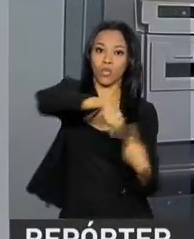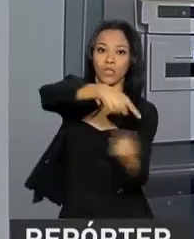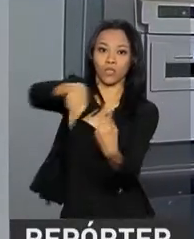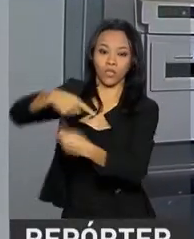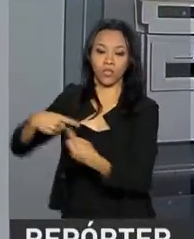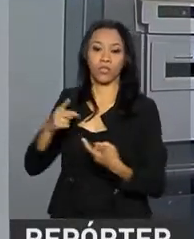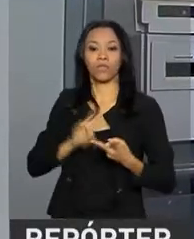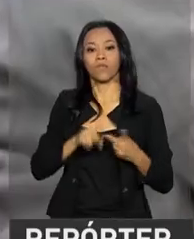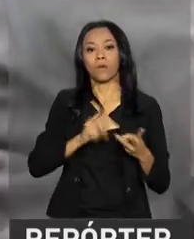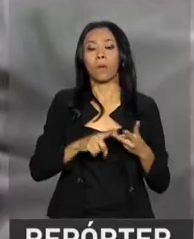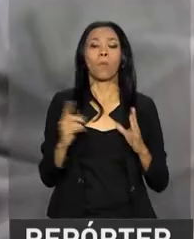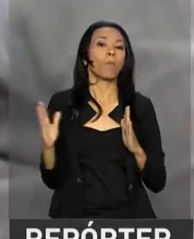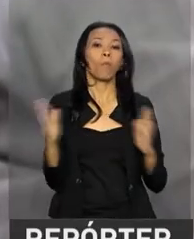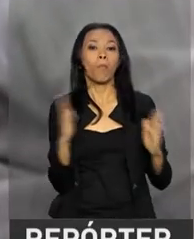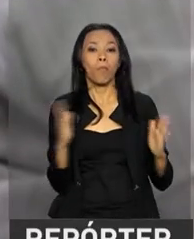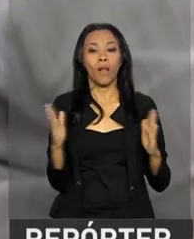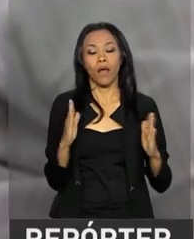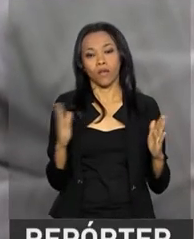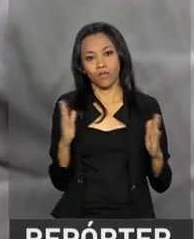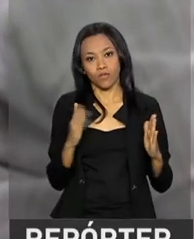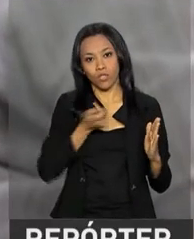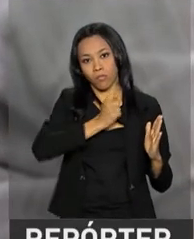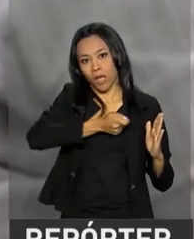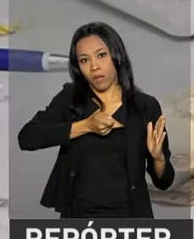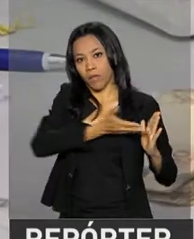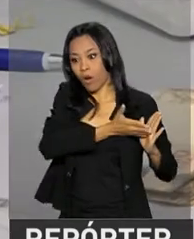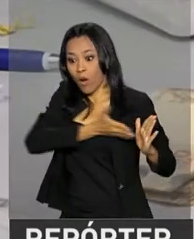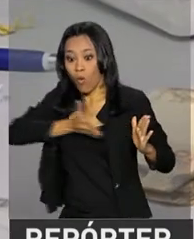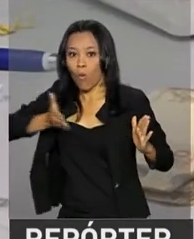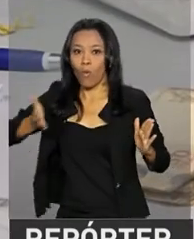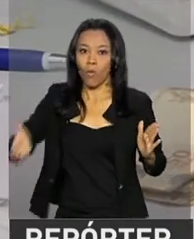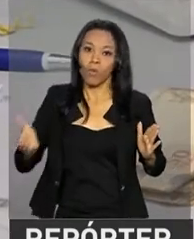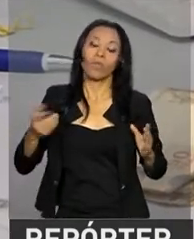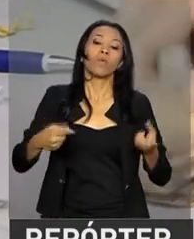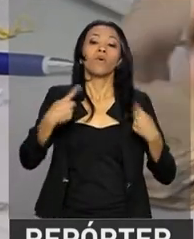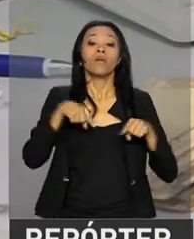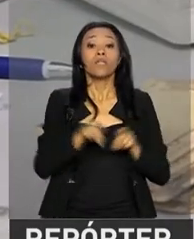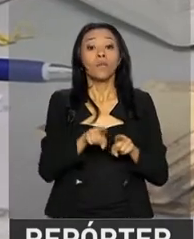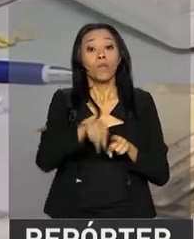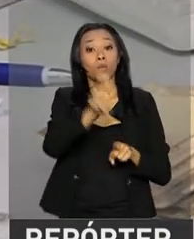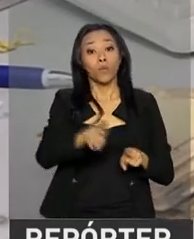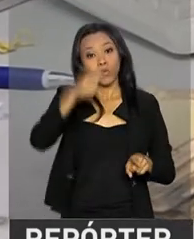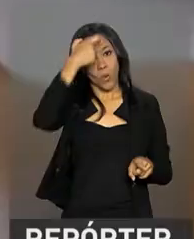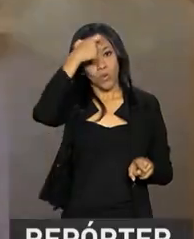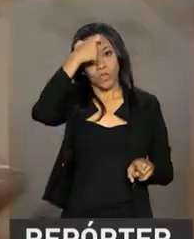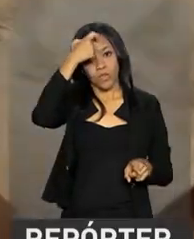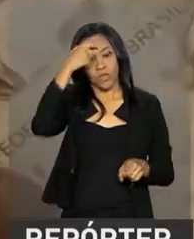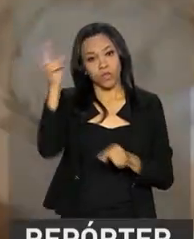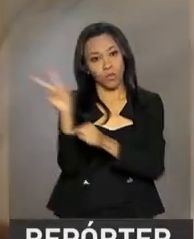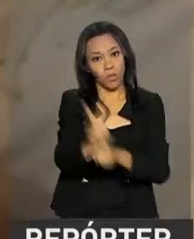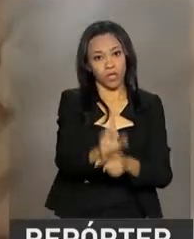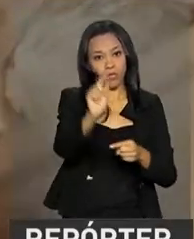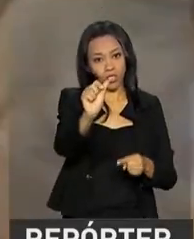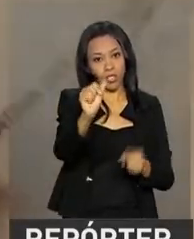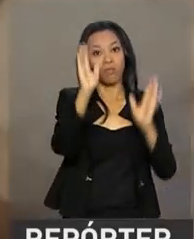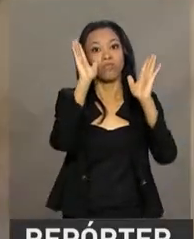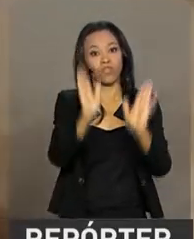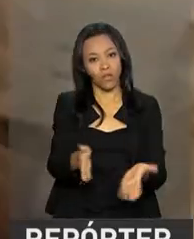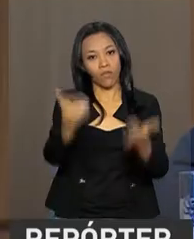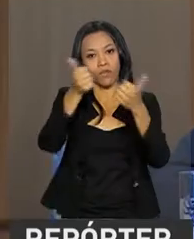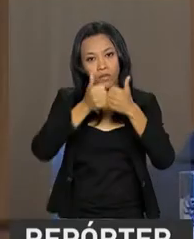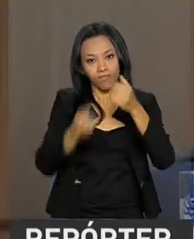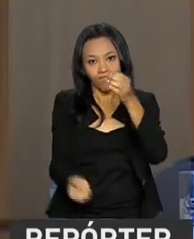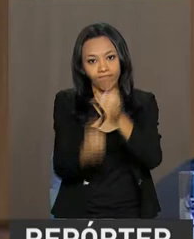de longo prazo e ações de educação financeira e uso consciente do crédito, por exemplo, já foram